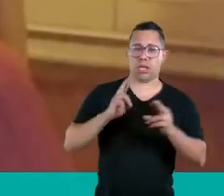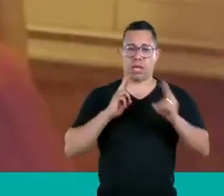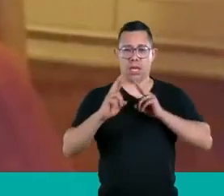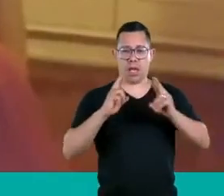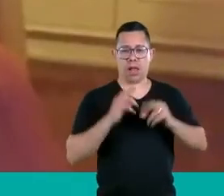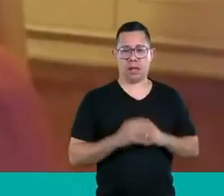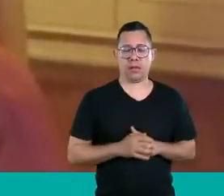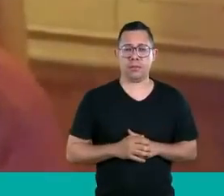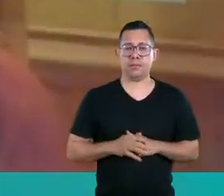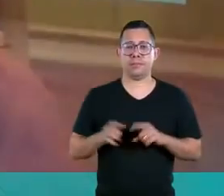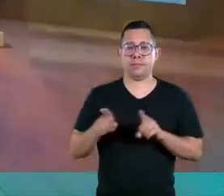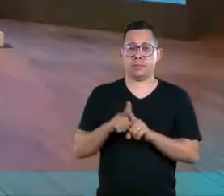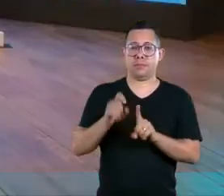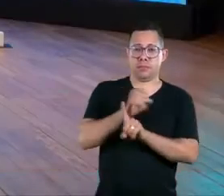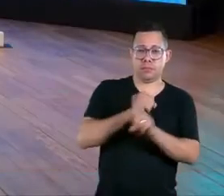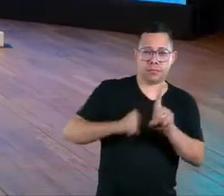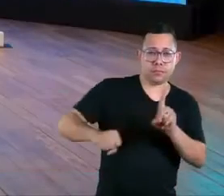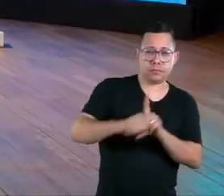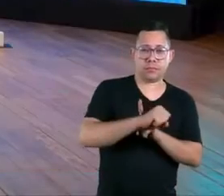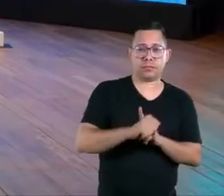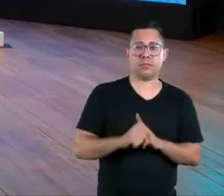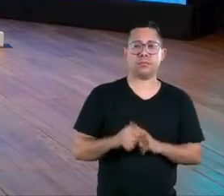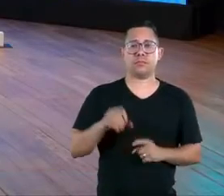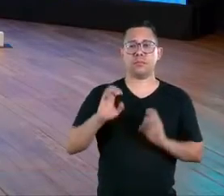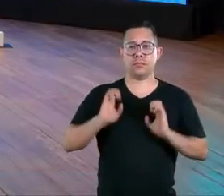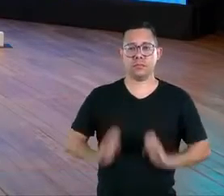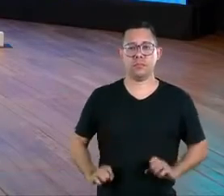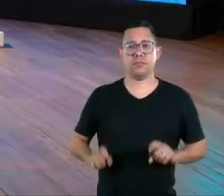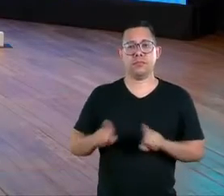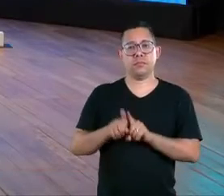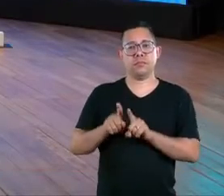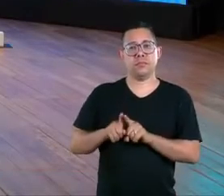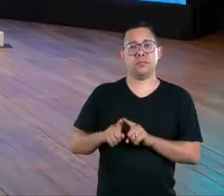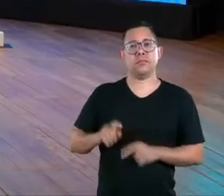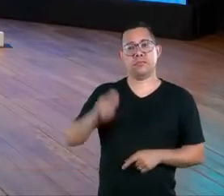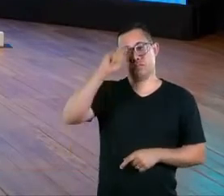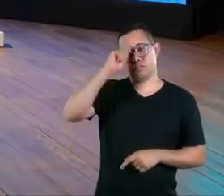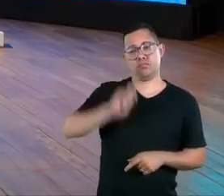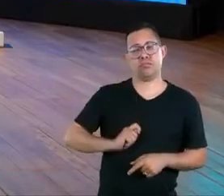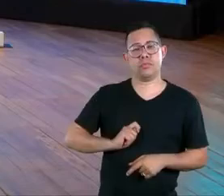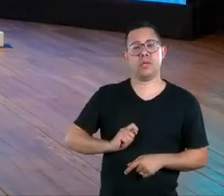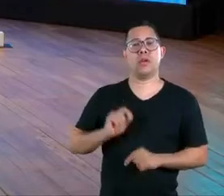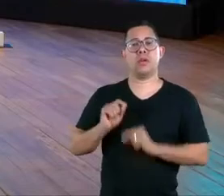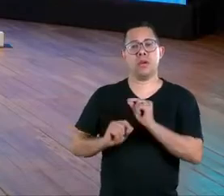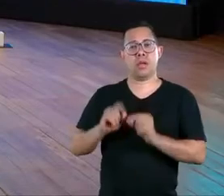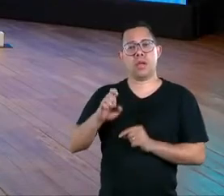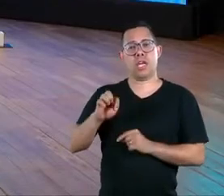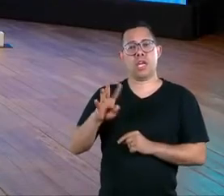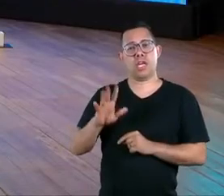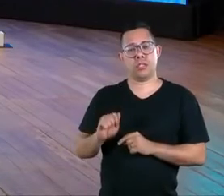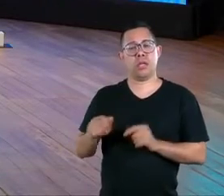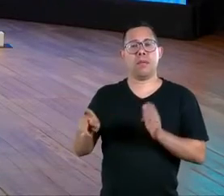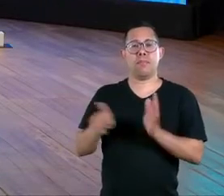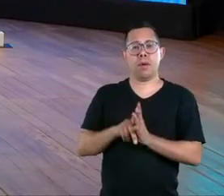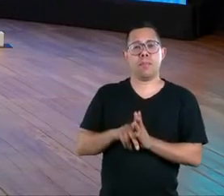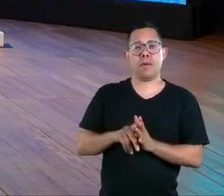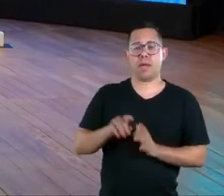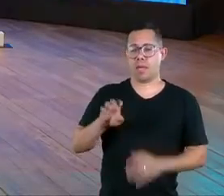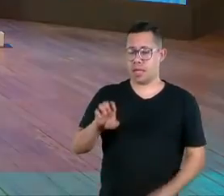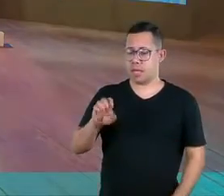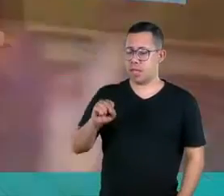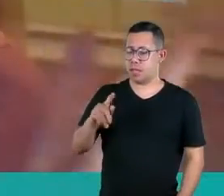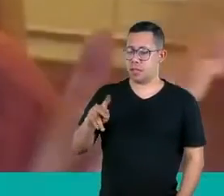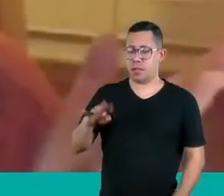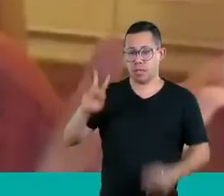A socioética, que é a ética da comunidade. E a antropoética, que é a ética da espécie, do